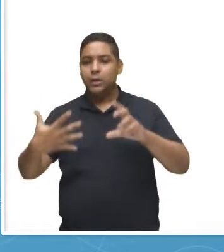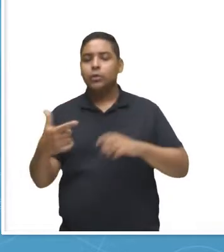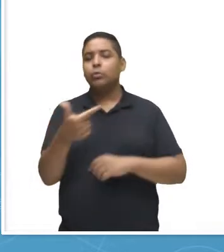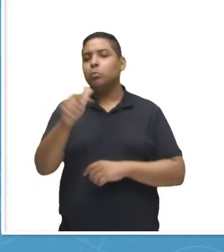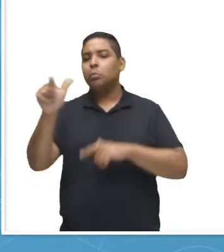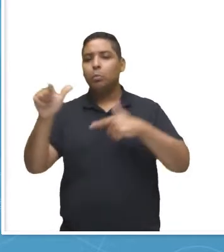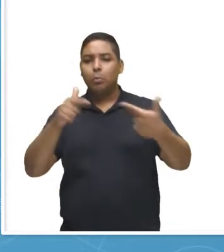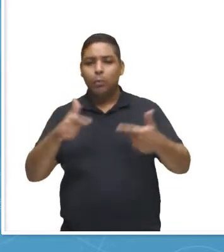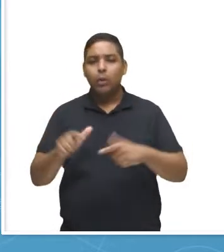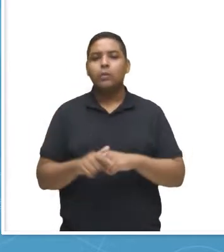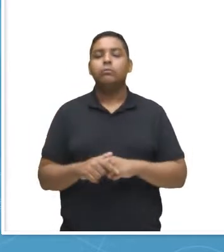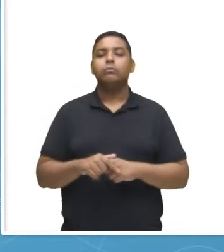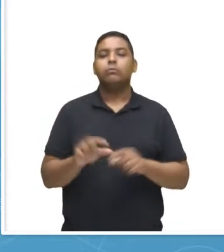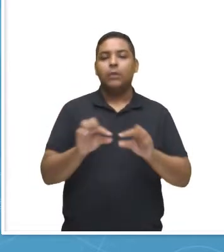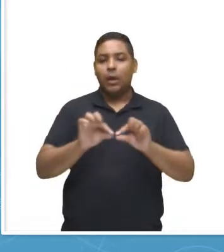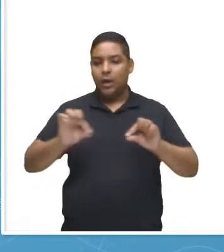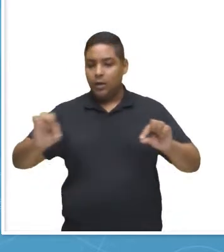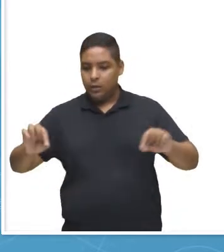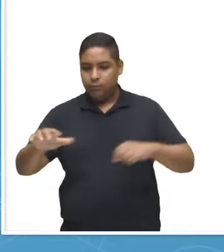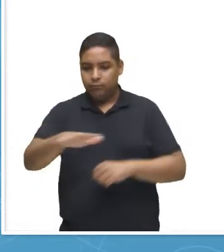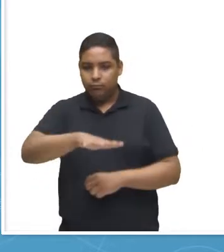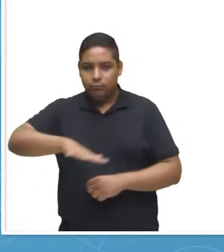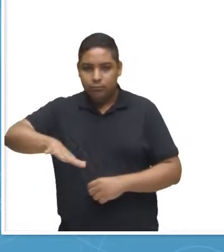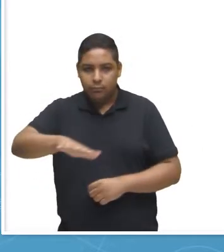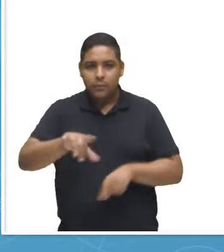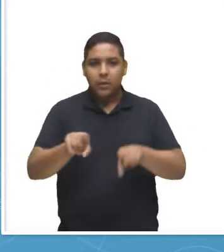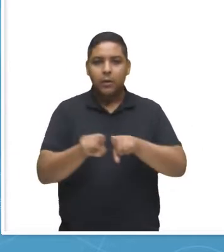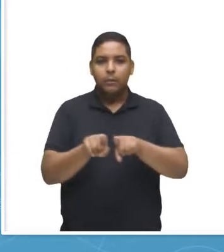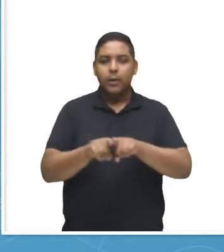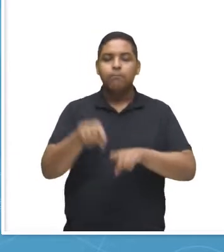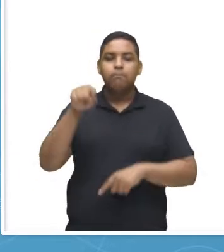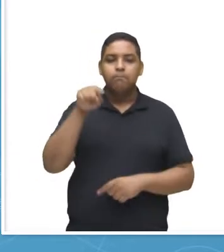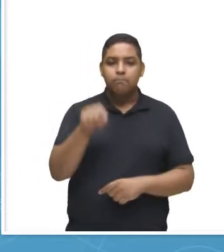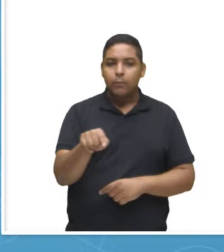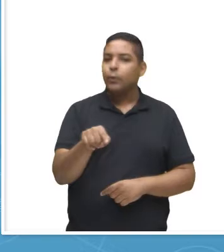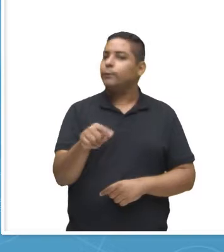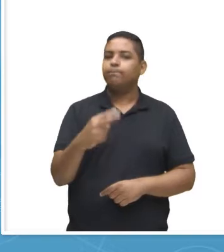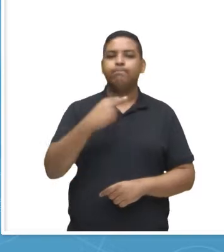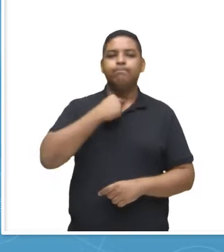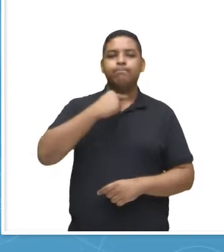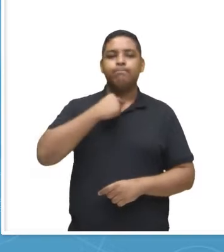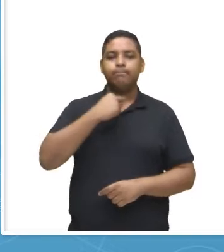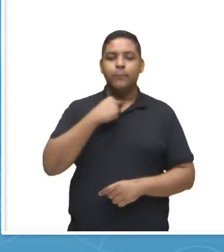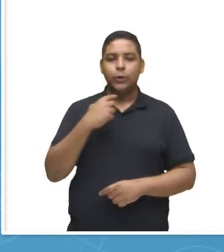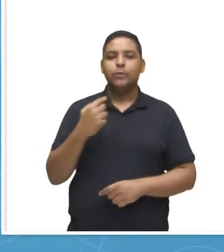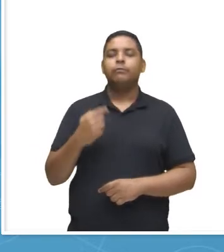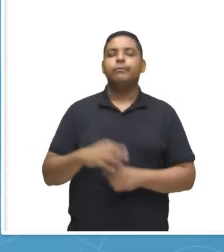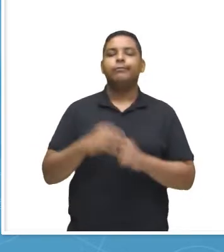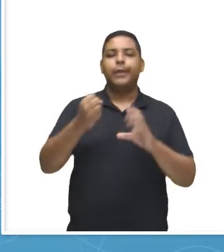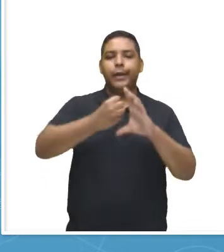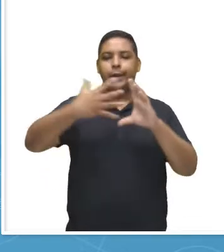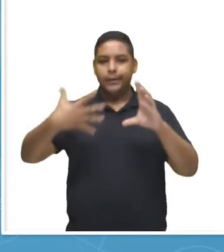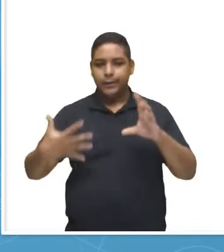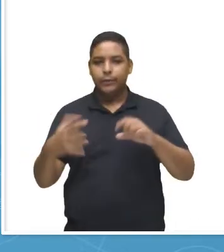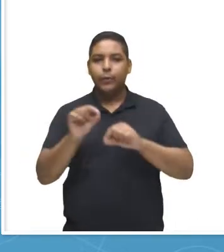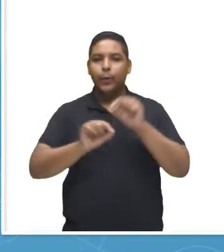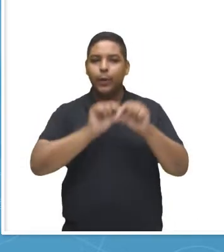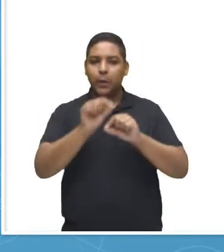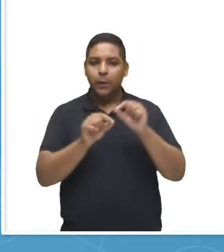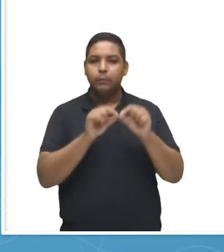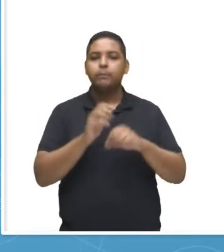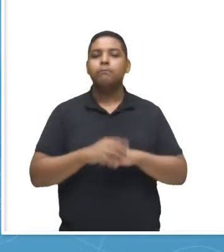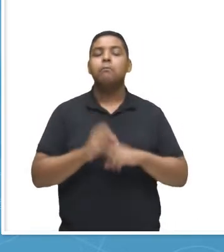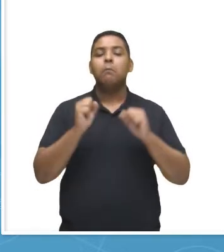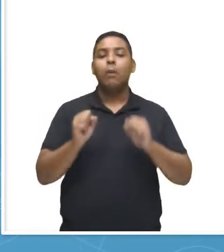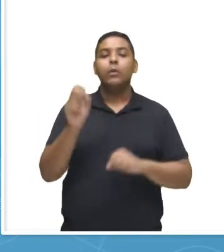e planos. O ponto não pode ser definido, mas algumas de suas características podem ser